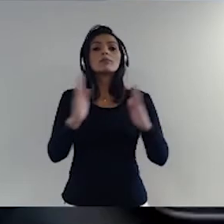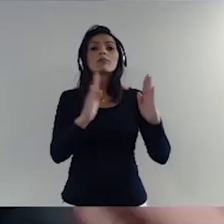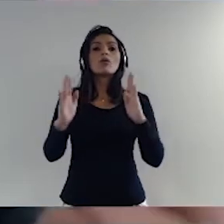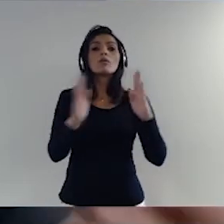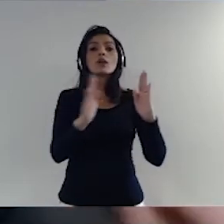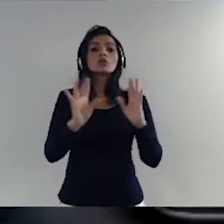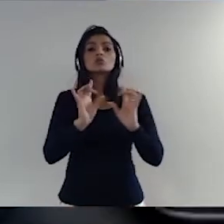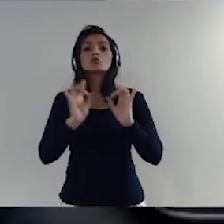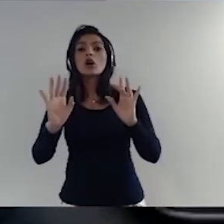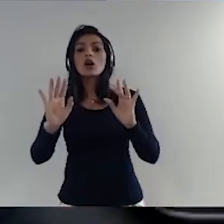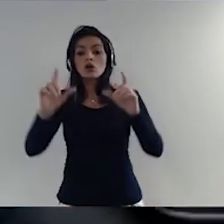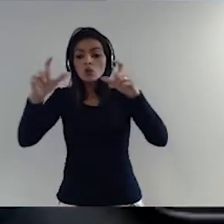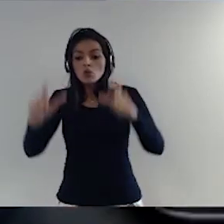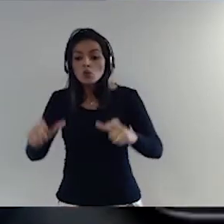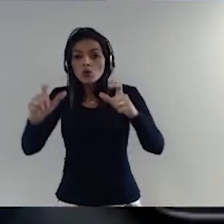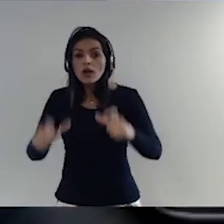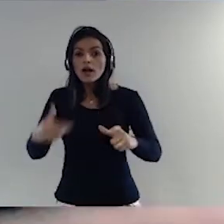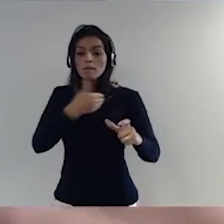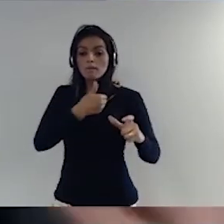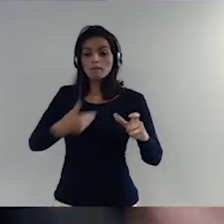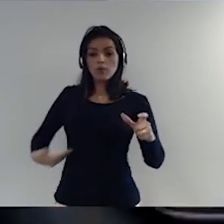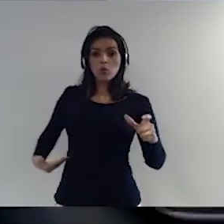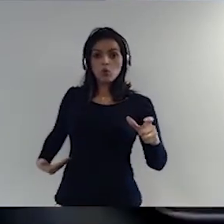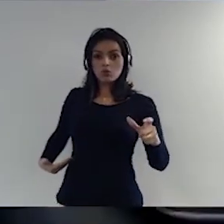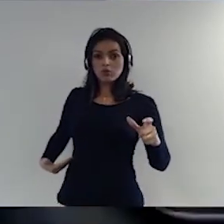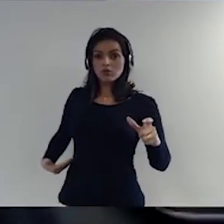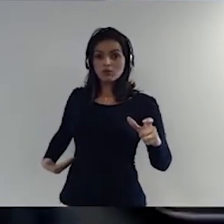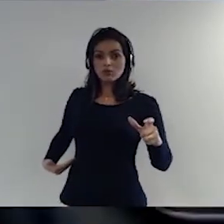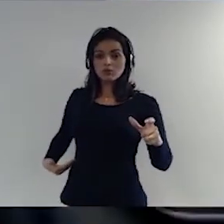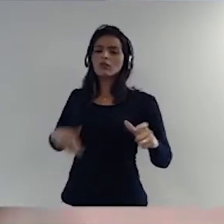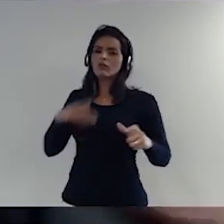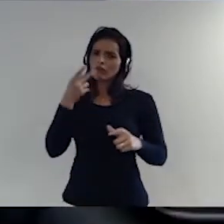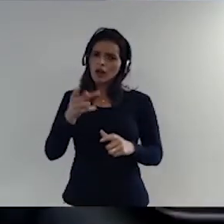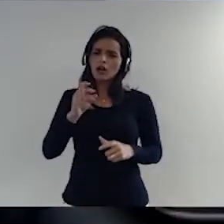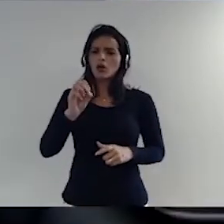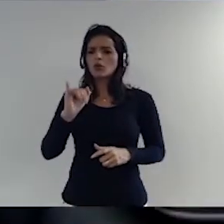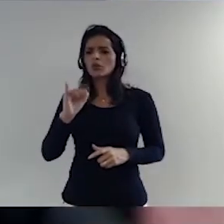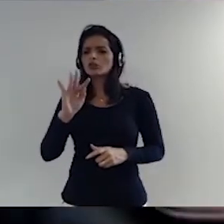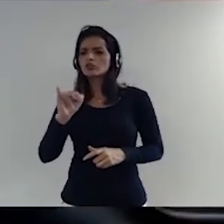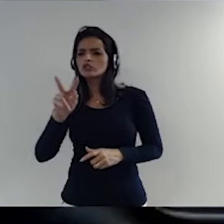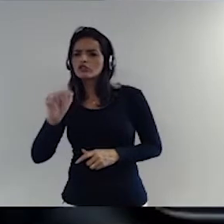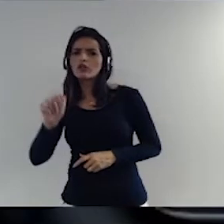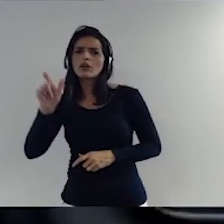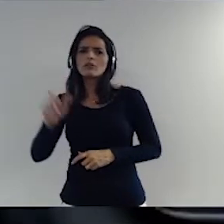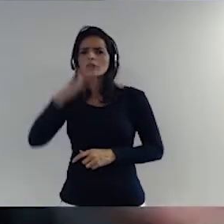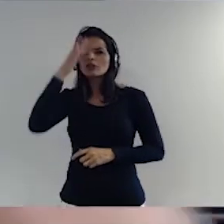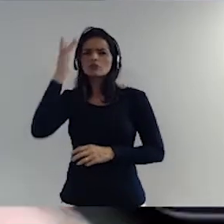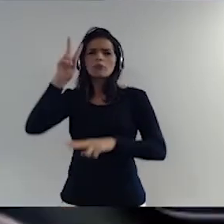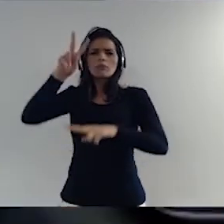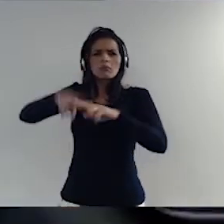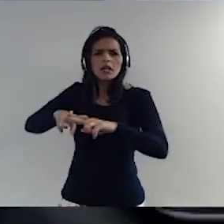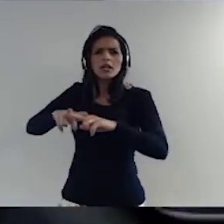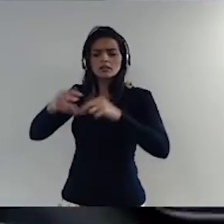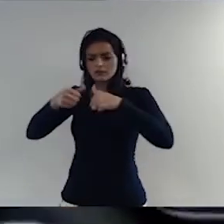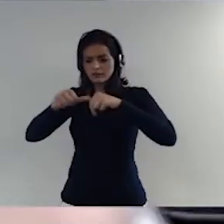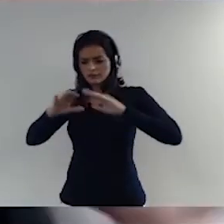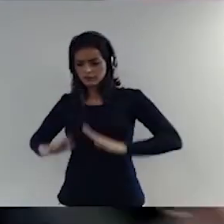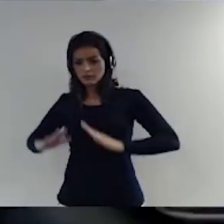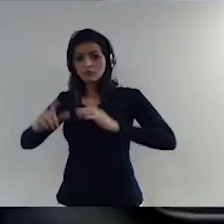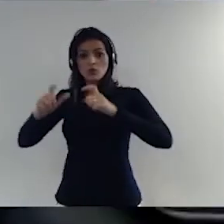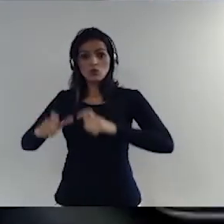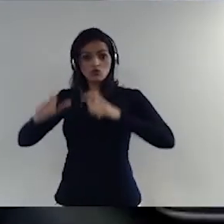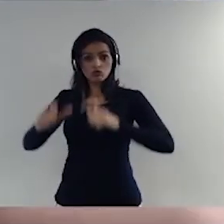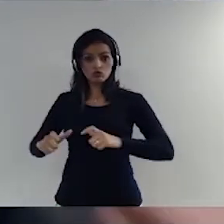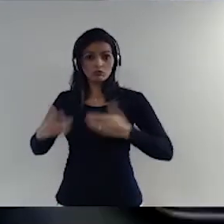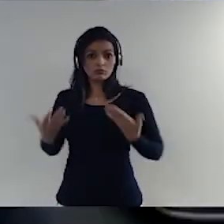no ambiente público. Quando se fala da oitiva do réu preso no estabelecimento onde ele está, quando